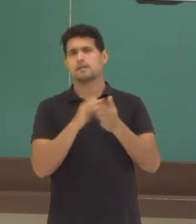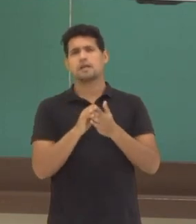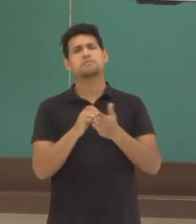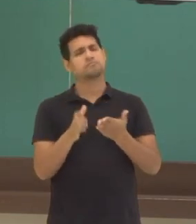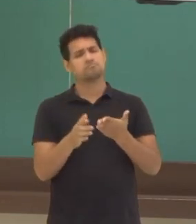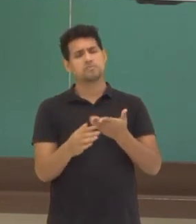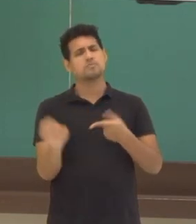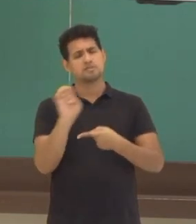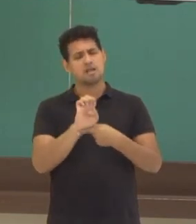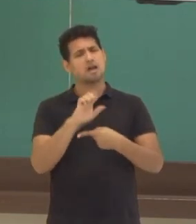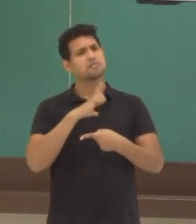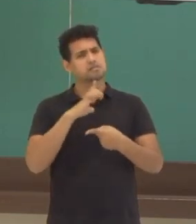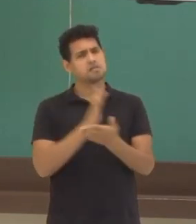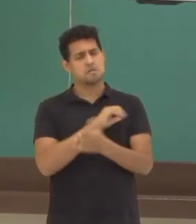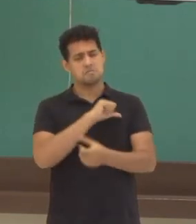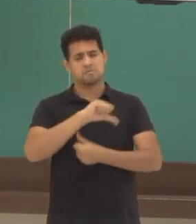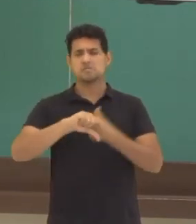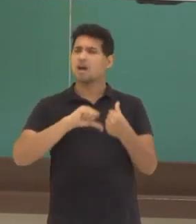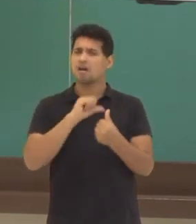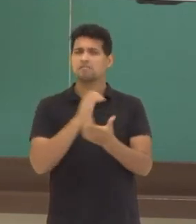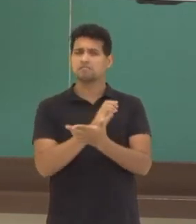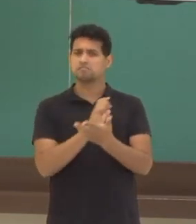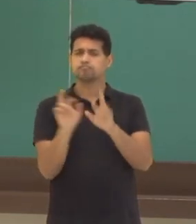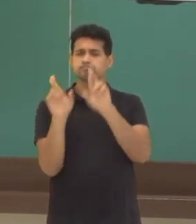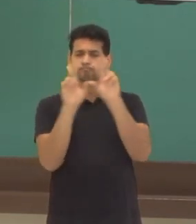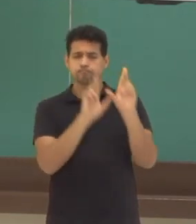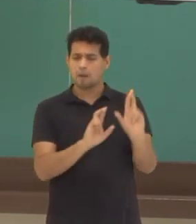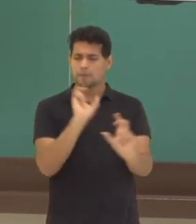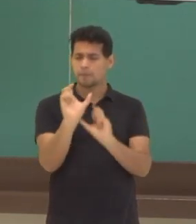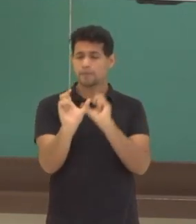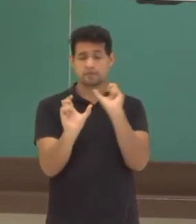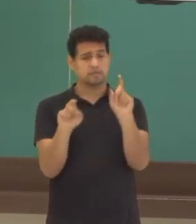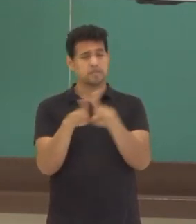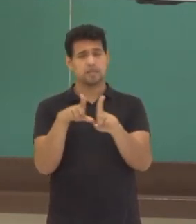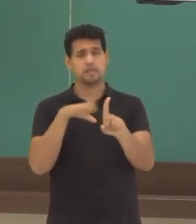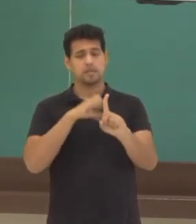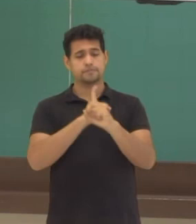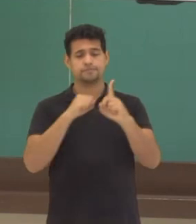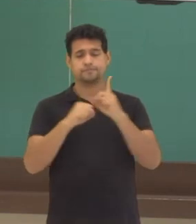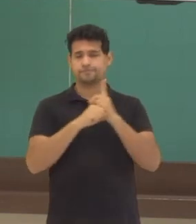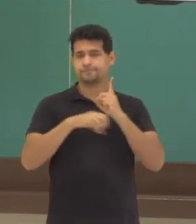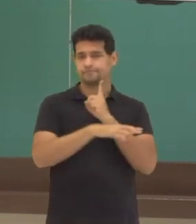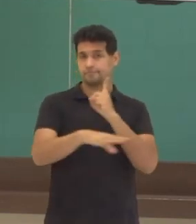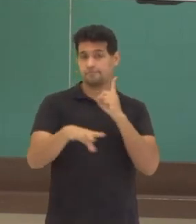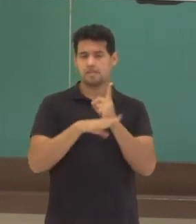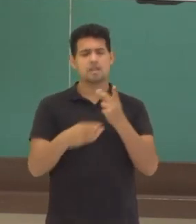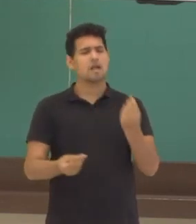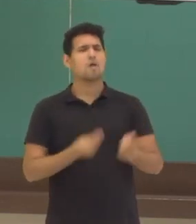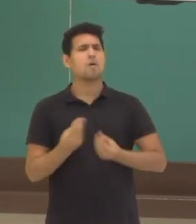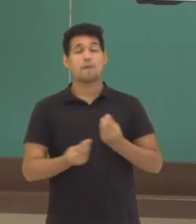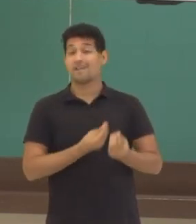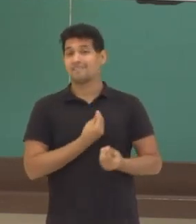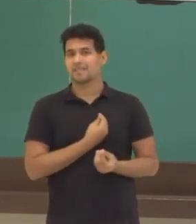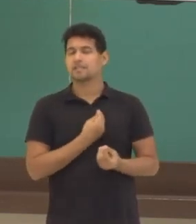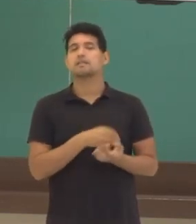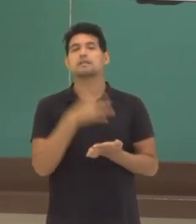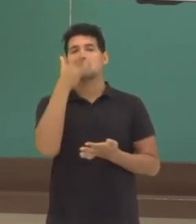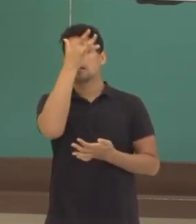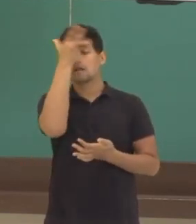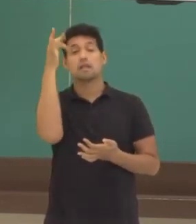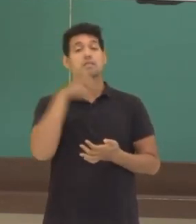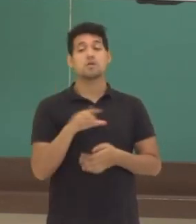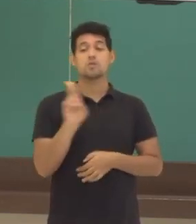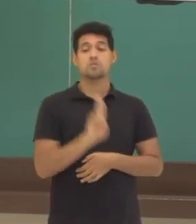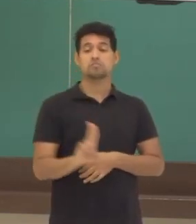há essa variação, né? De alguns termos. Social também, né? A condição de vida às vezes leva algumas pessoas a